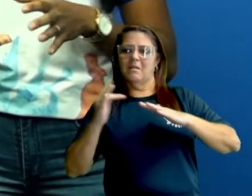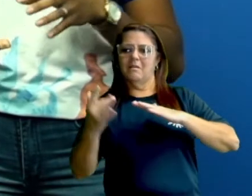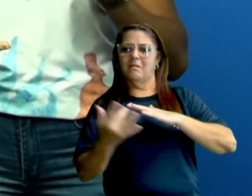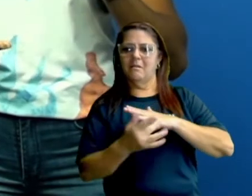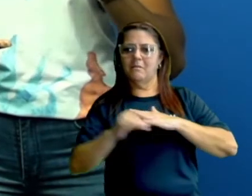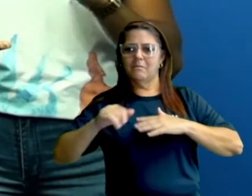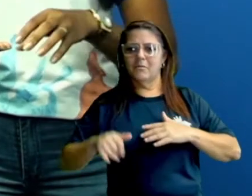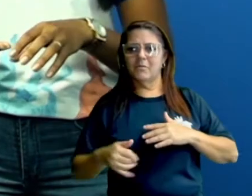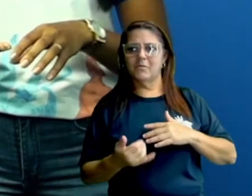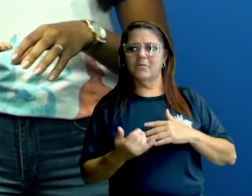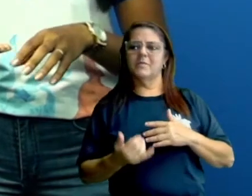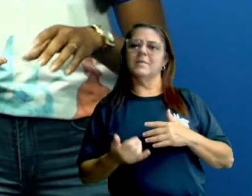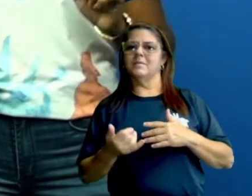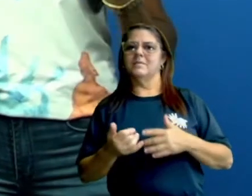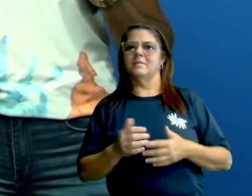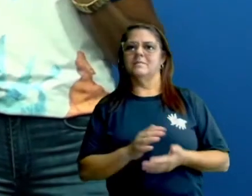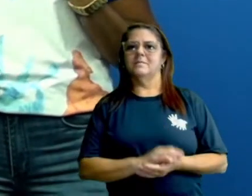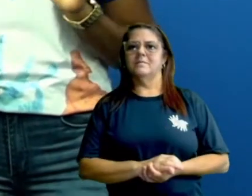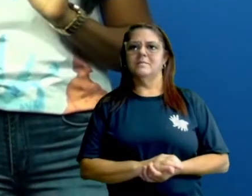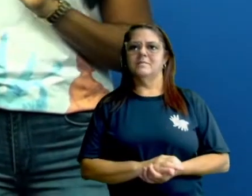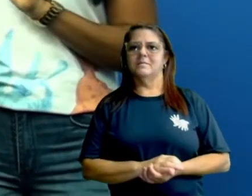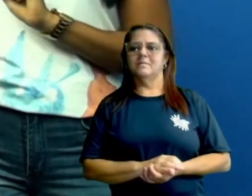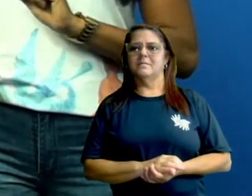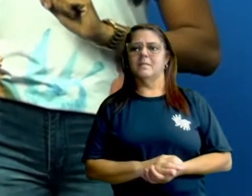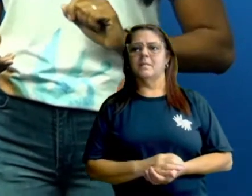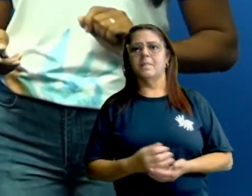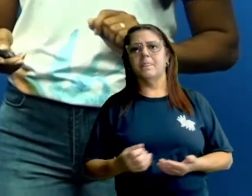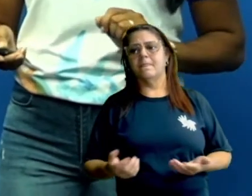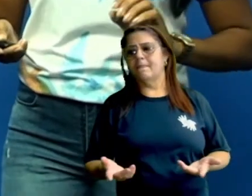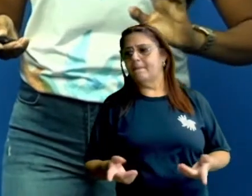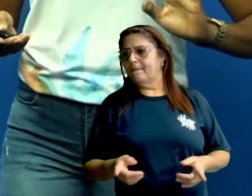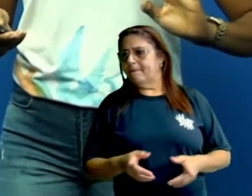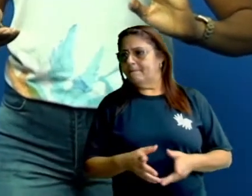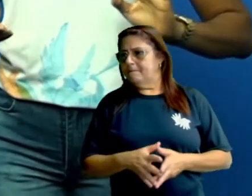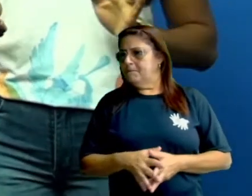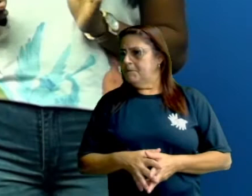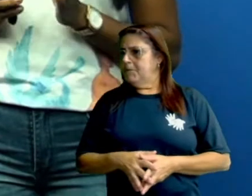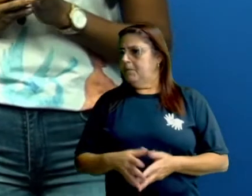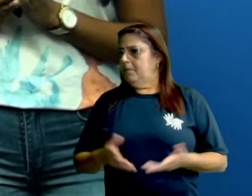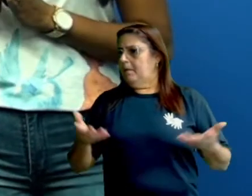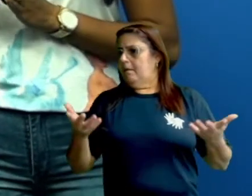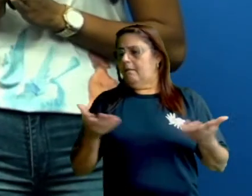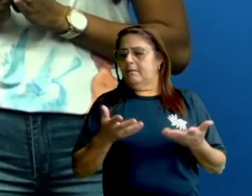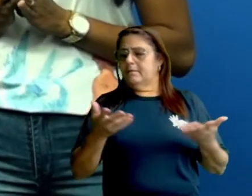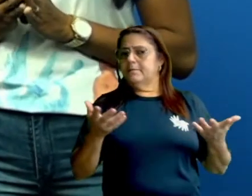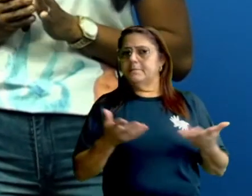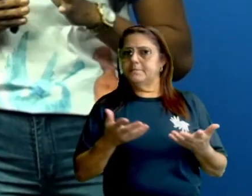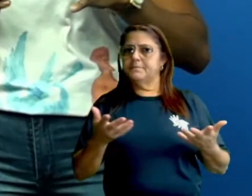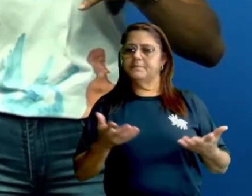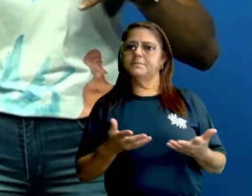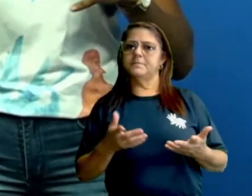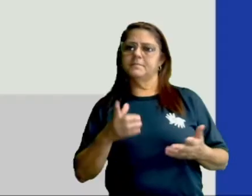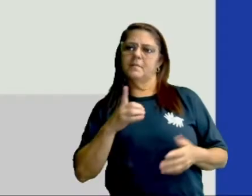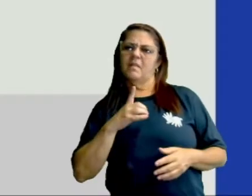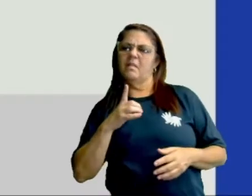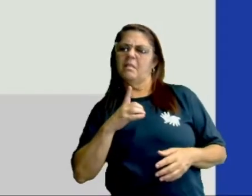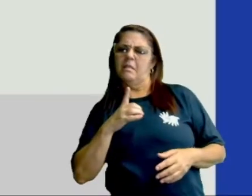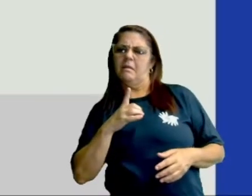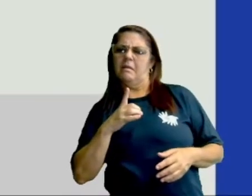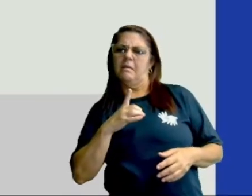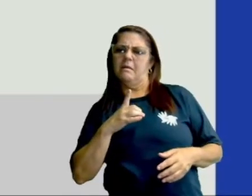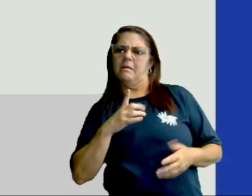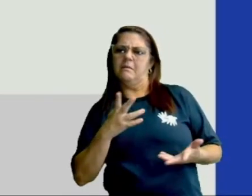a gente aproveita bastante. Bom, agora, quando a